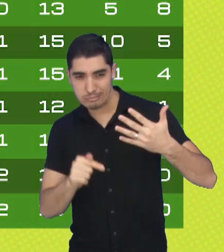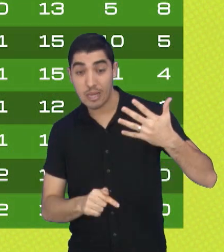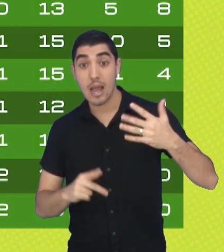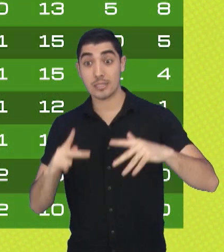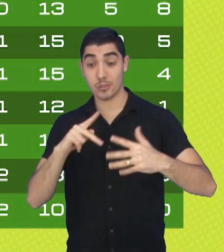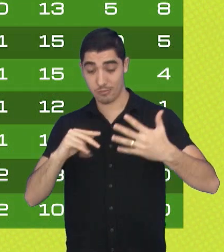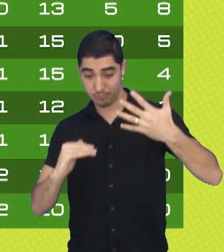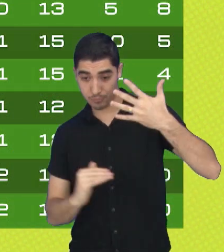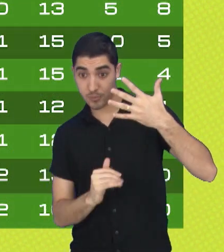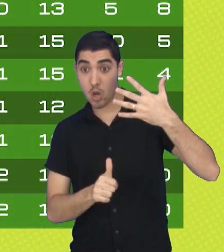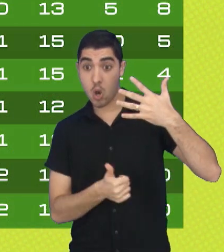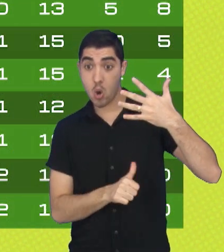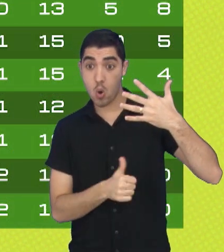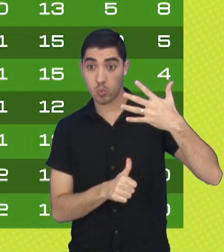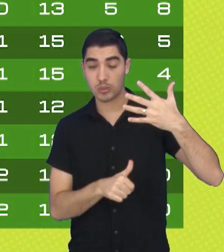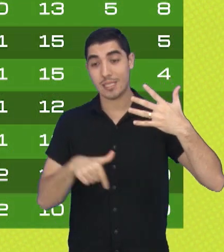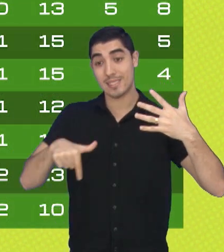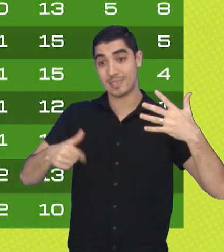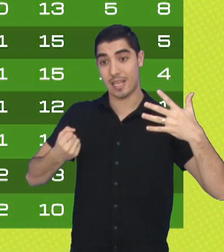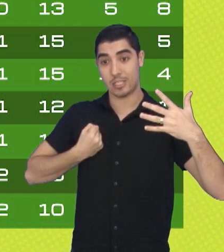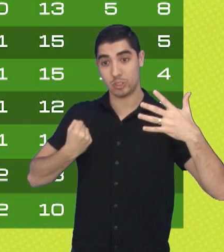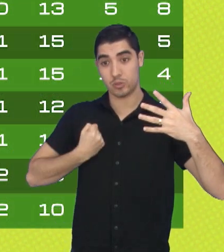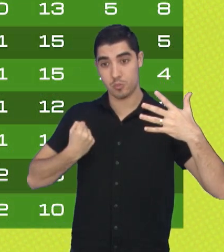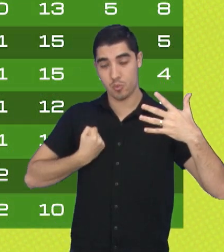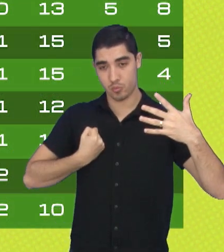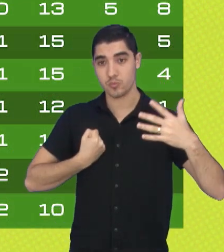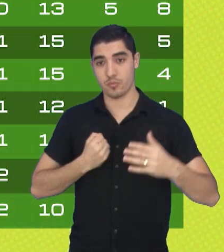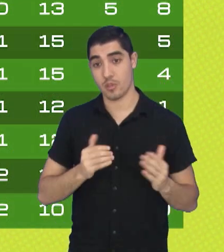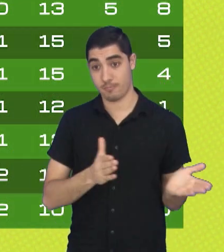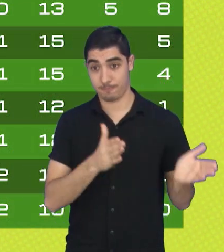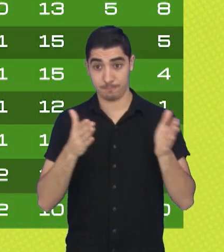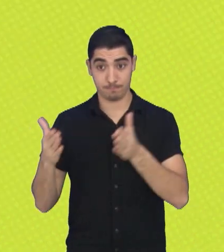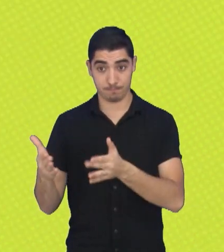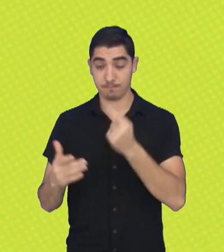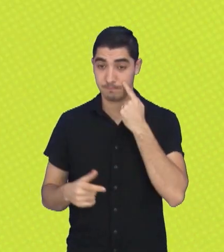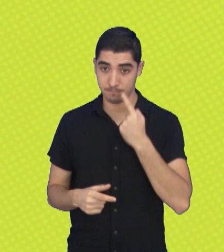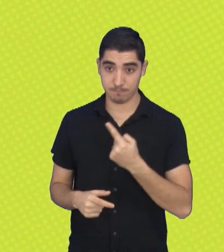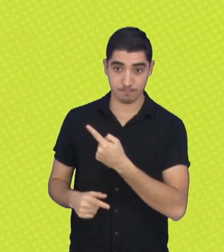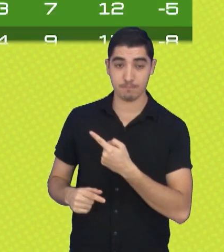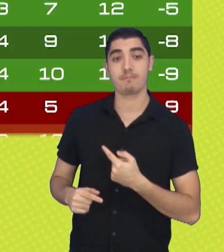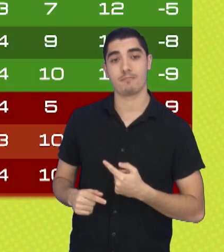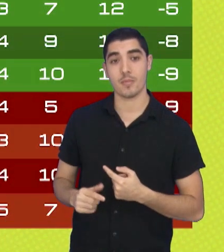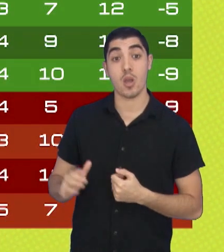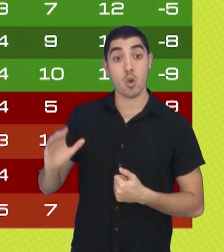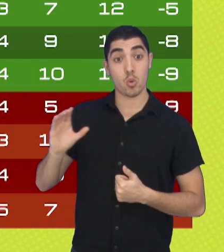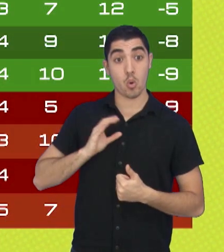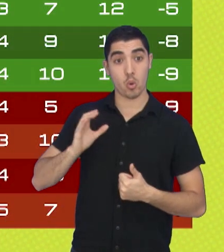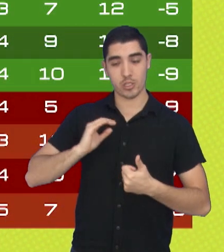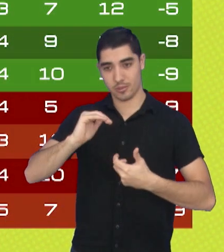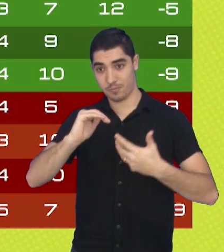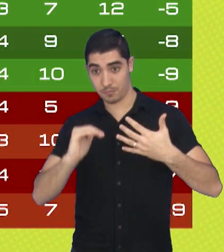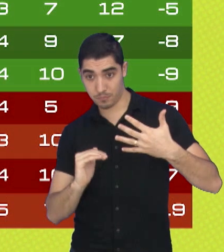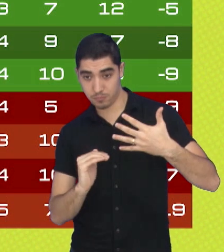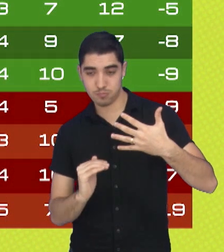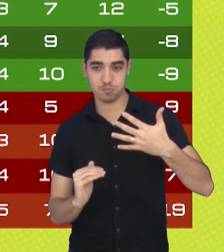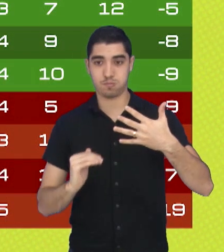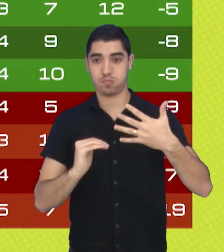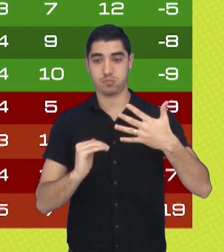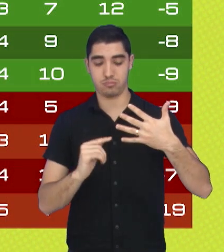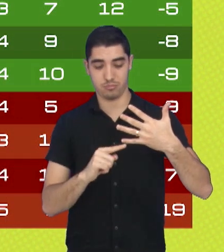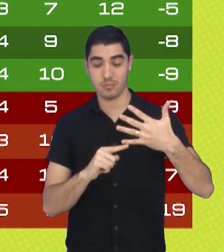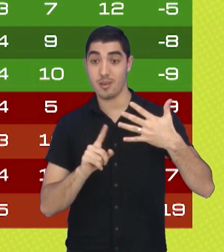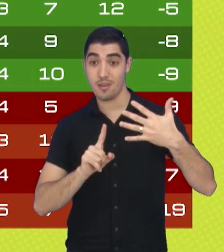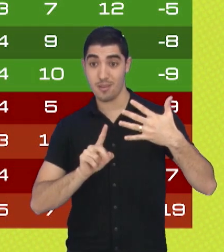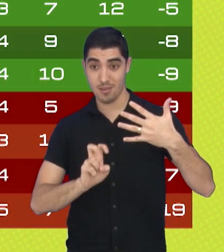11ª posição, mantém aí os 7 pontos na tabela de classificação. Virando a tabela, o Corinthians, que acabou vencendo, deu uma subidinha. O Corinthians agora é o